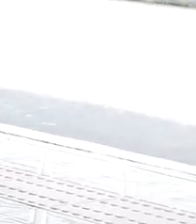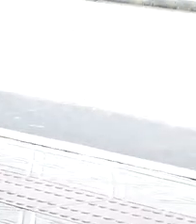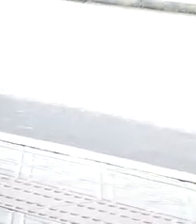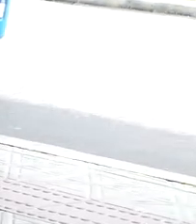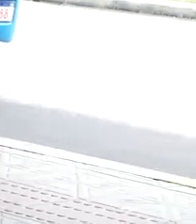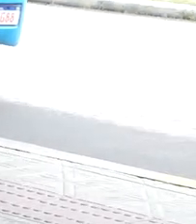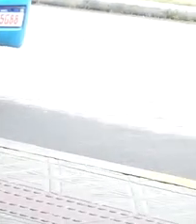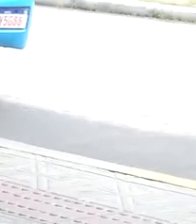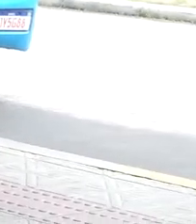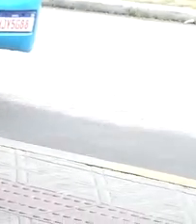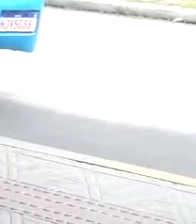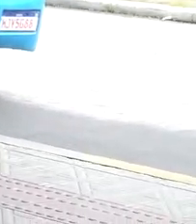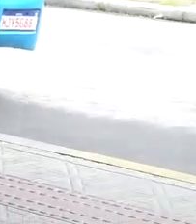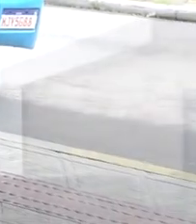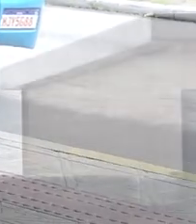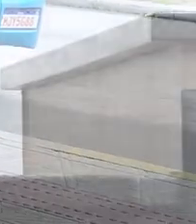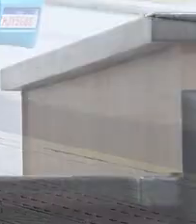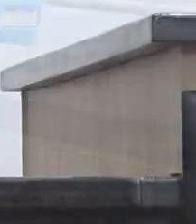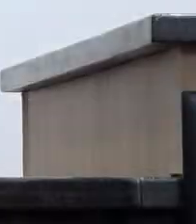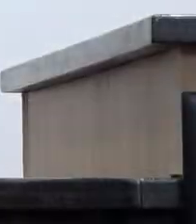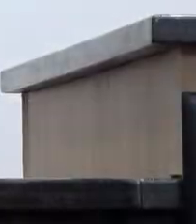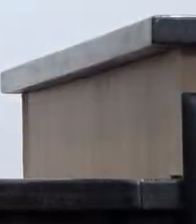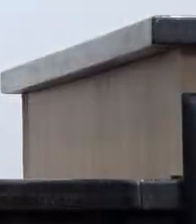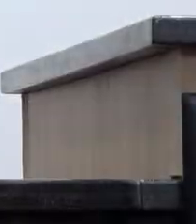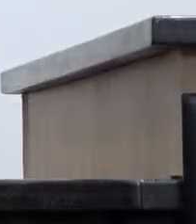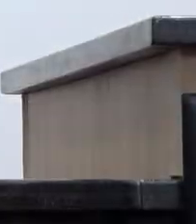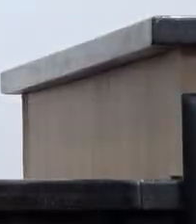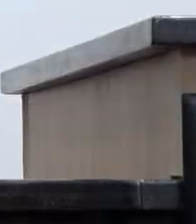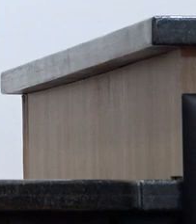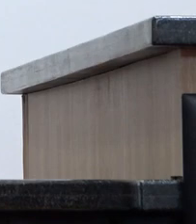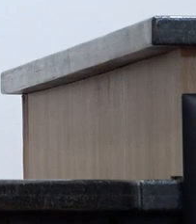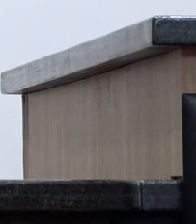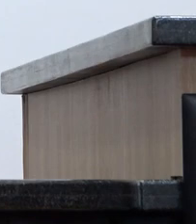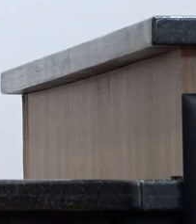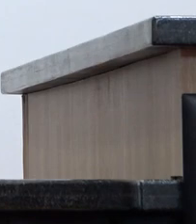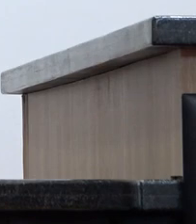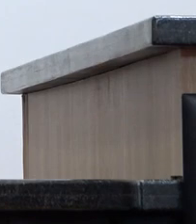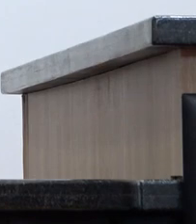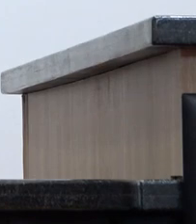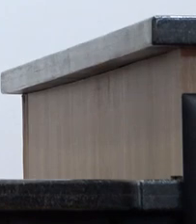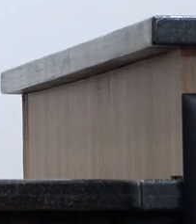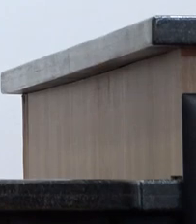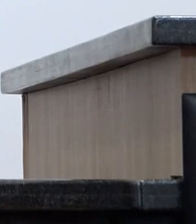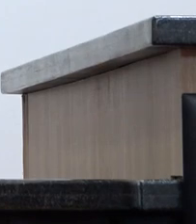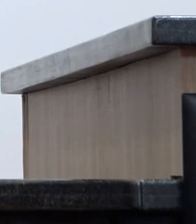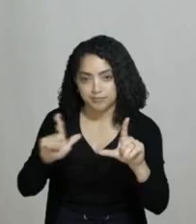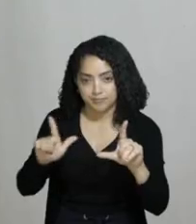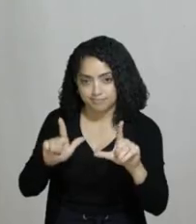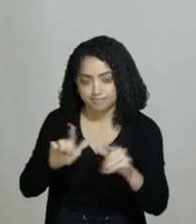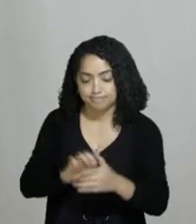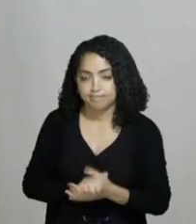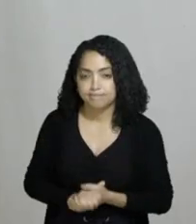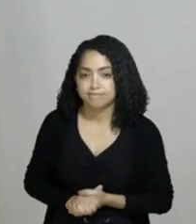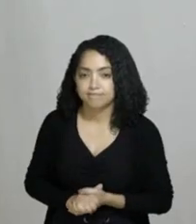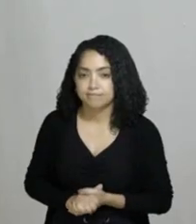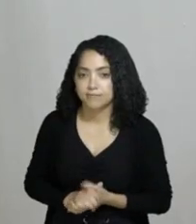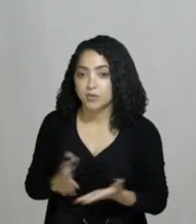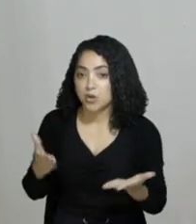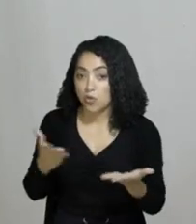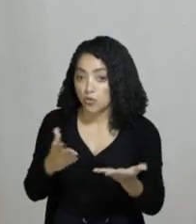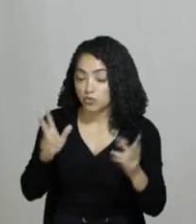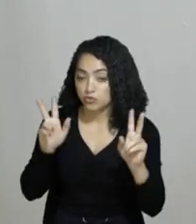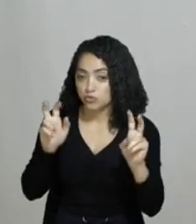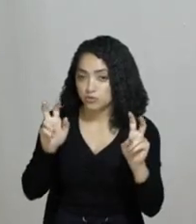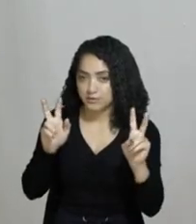o parlamentar ressaltou que o seu mandato vai pautar a construção da política pública em Santa Catarina eu trago um tema